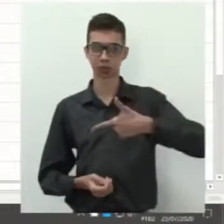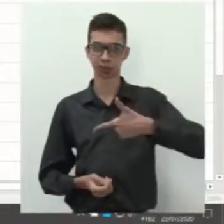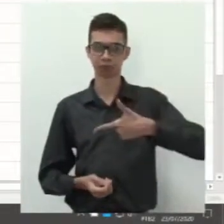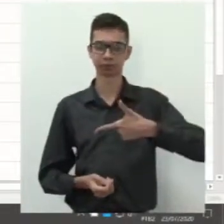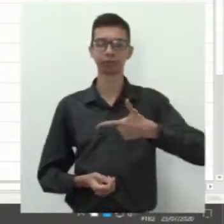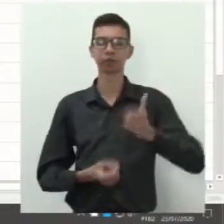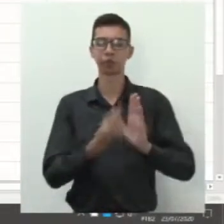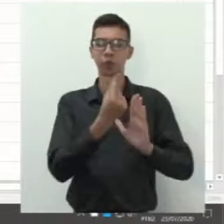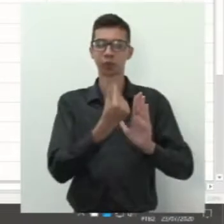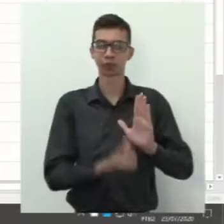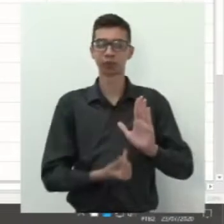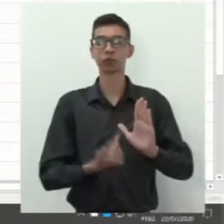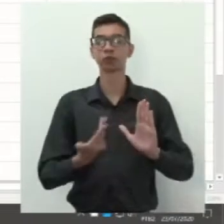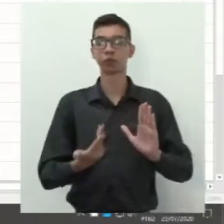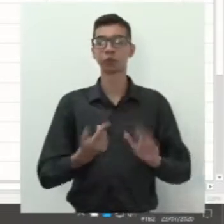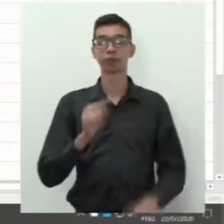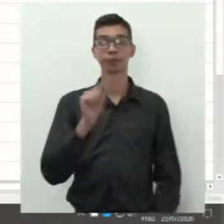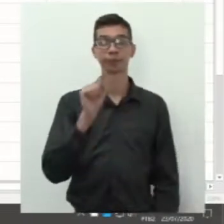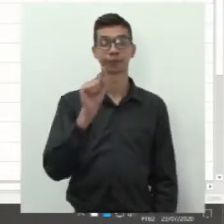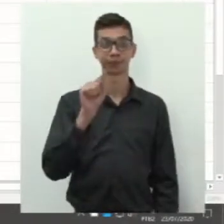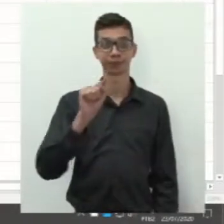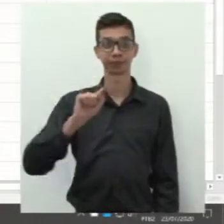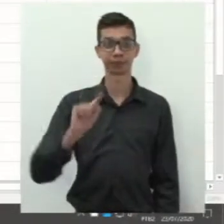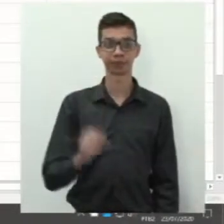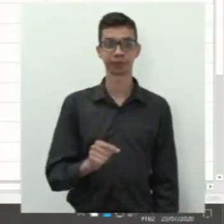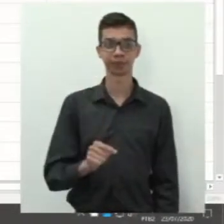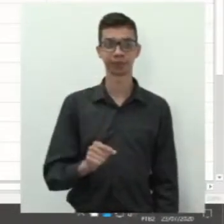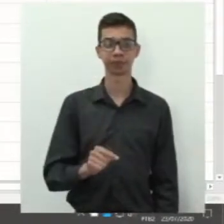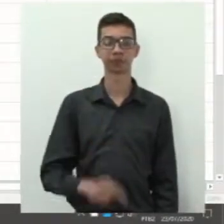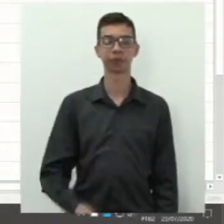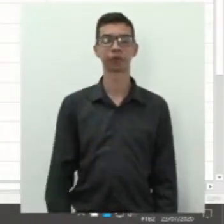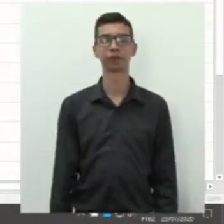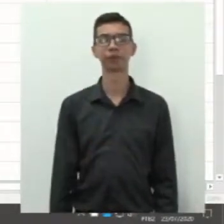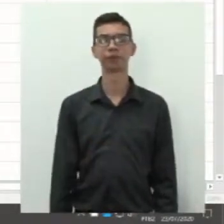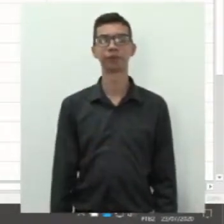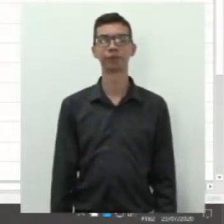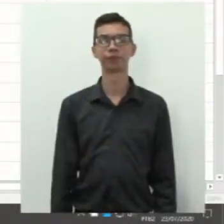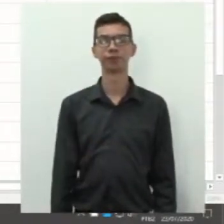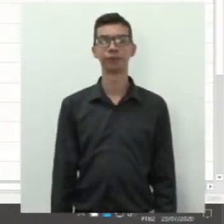vírgula. Eu coloco, adiciono aqui,